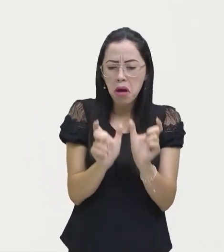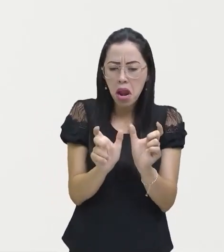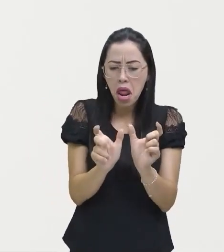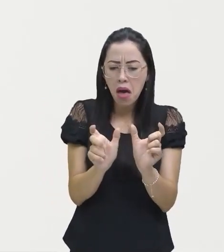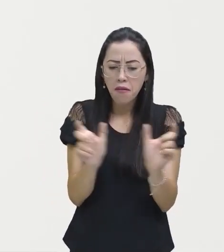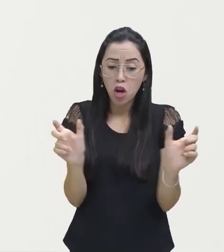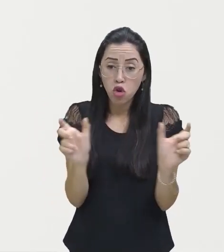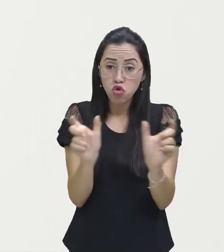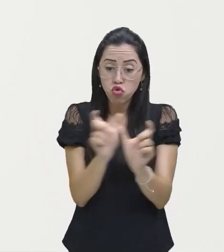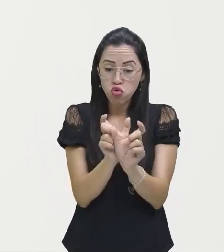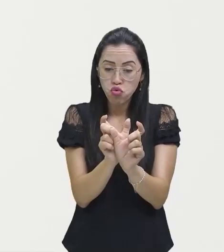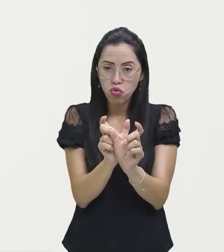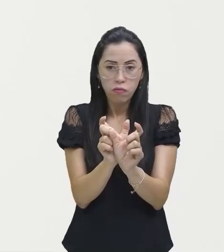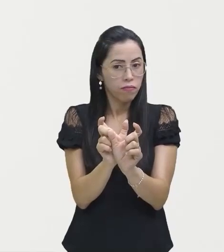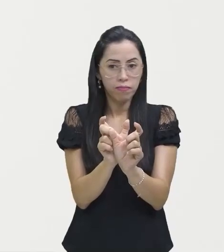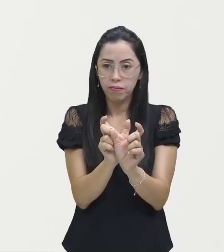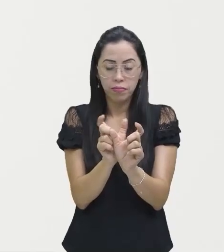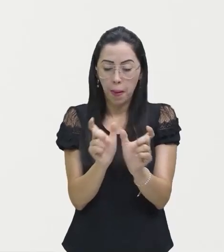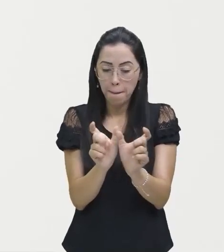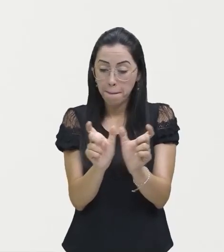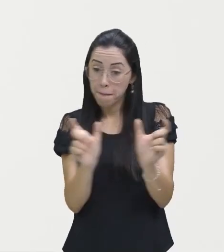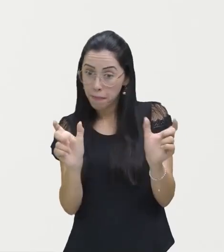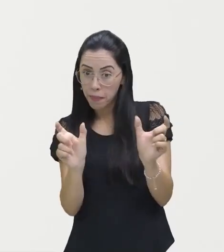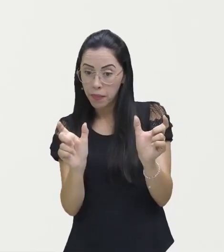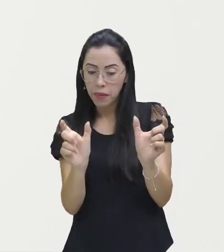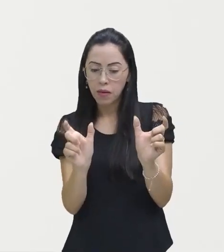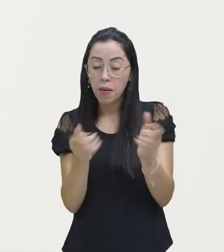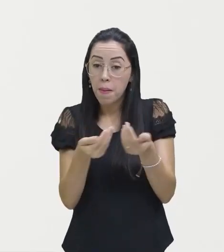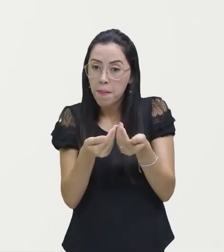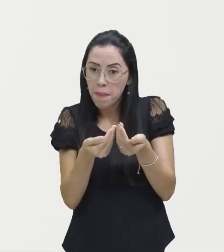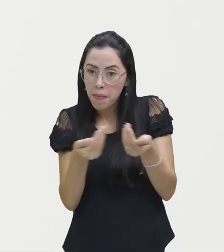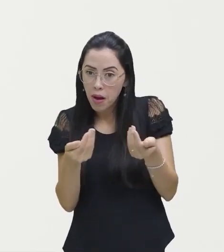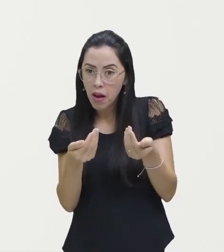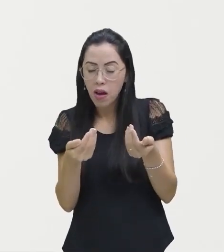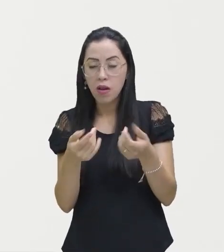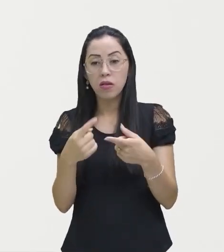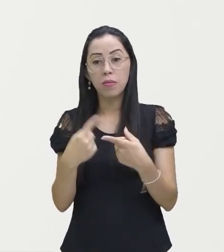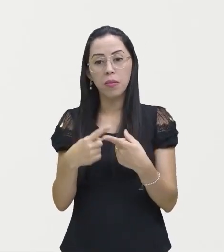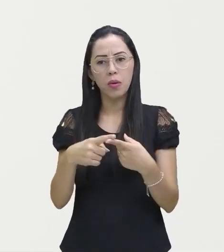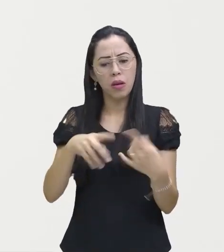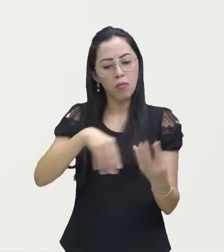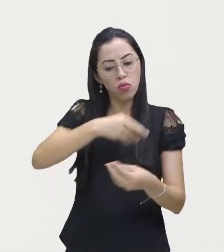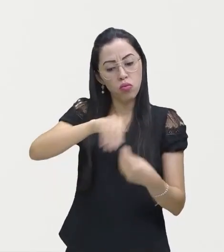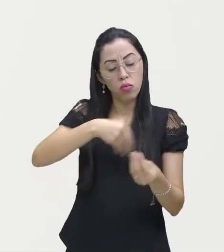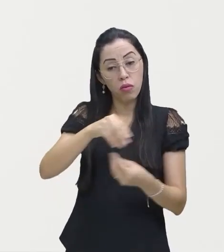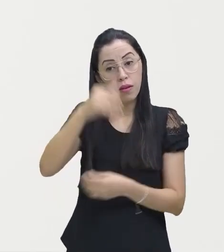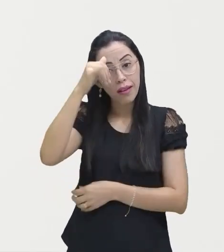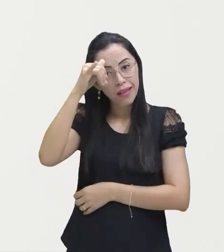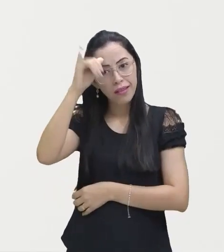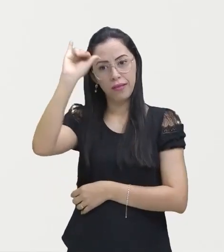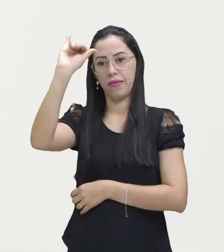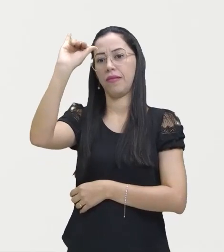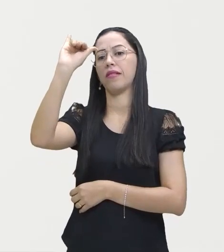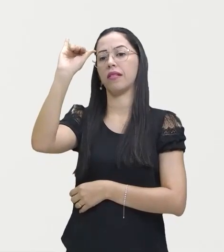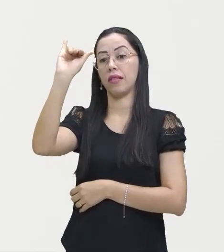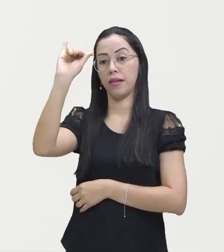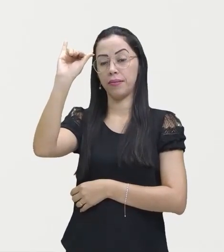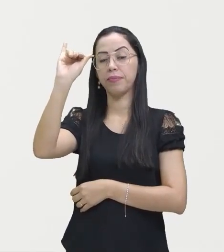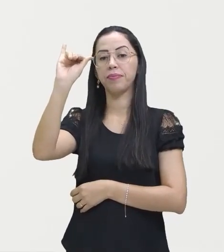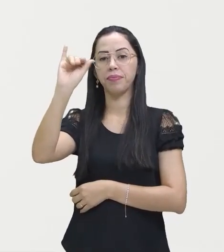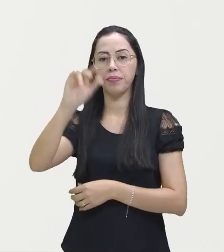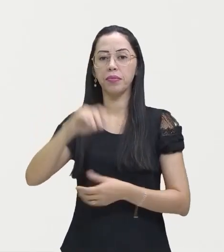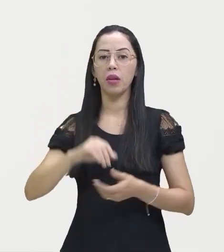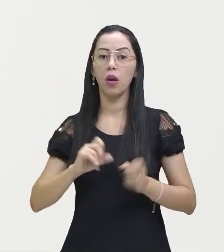segmentação entre as palavras, para não ficar tudo misturado e nós não entendermos